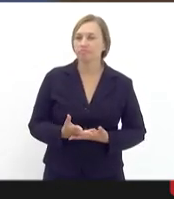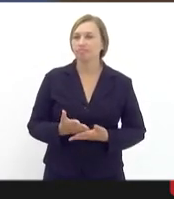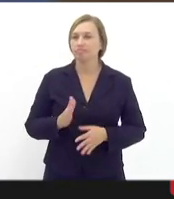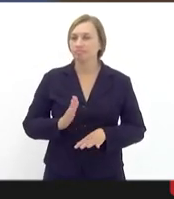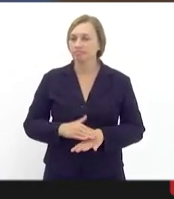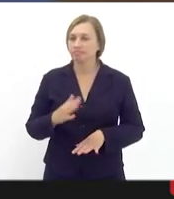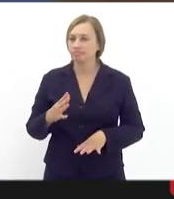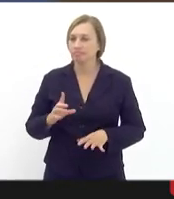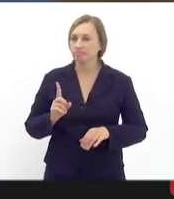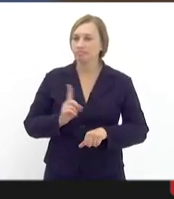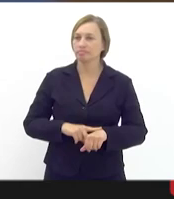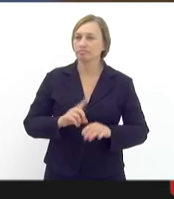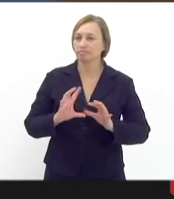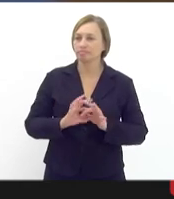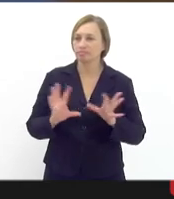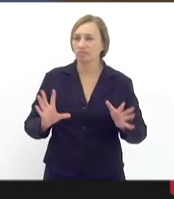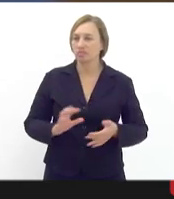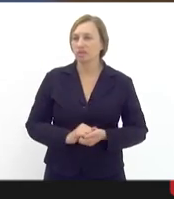tempo livre.